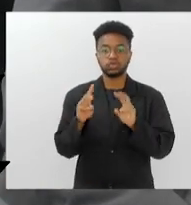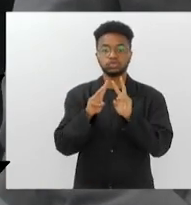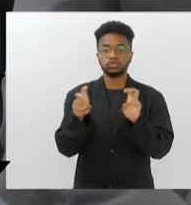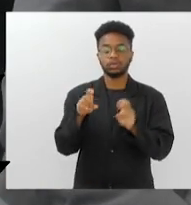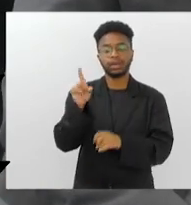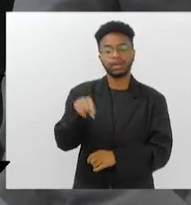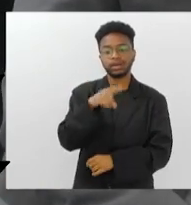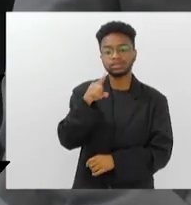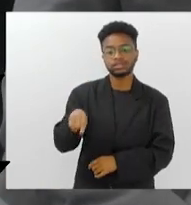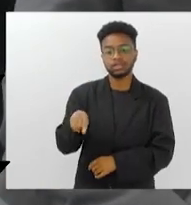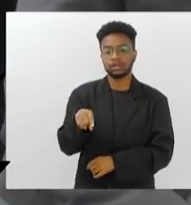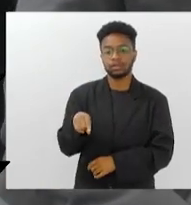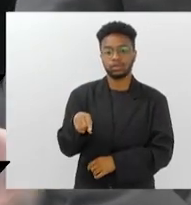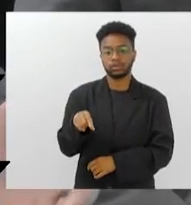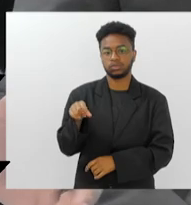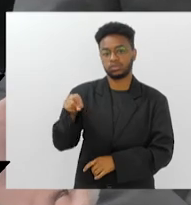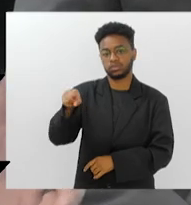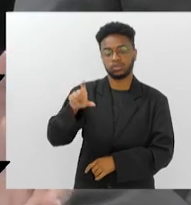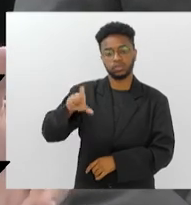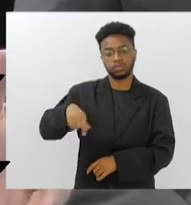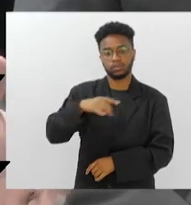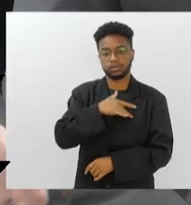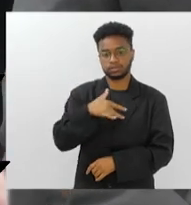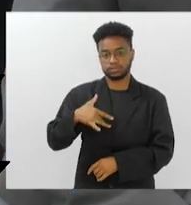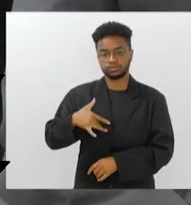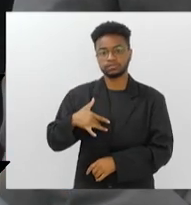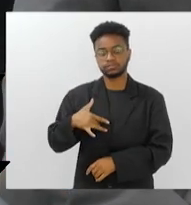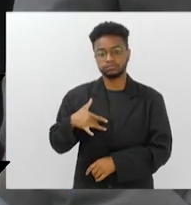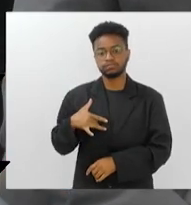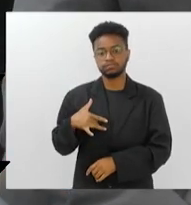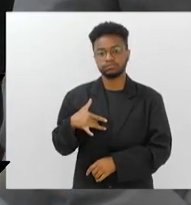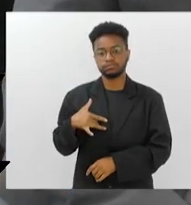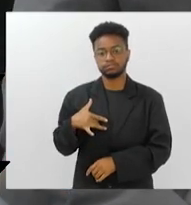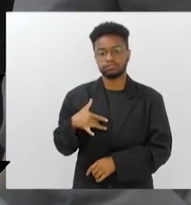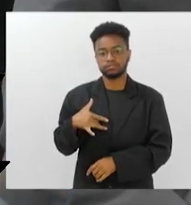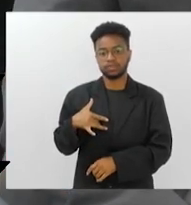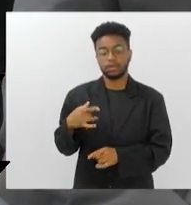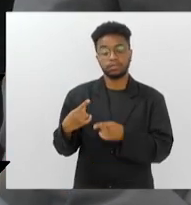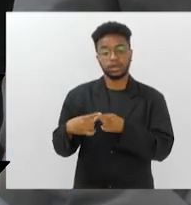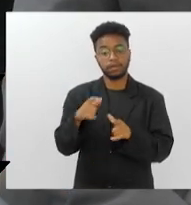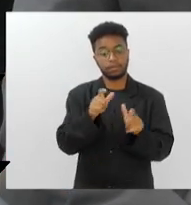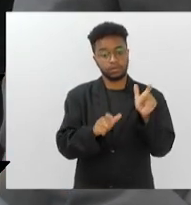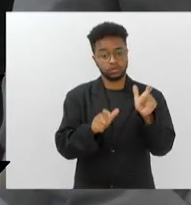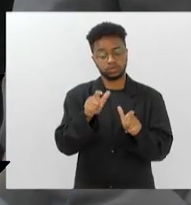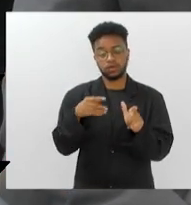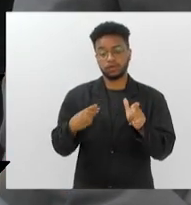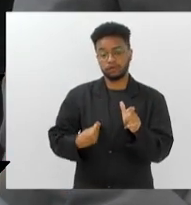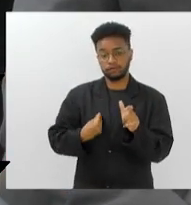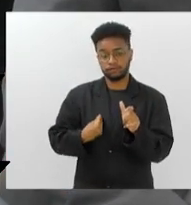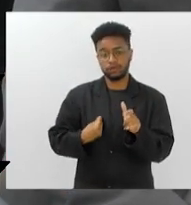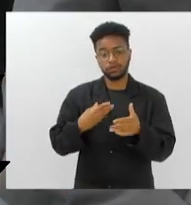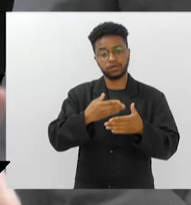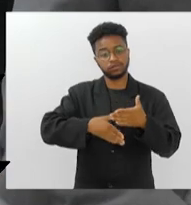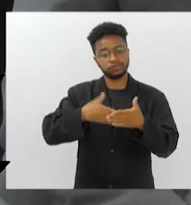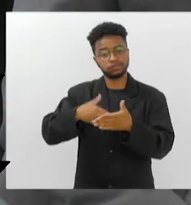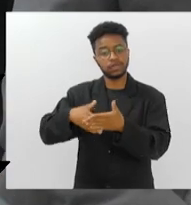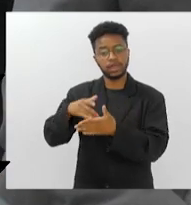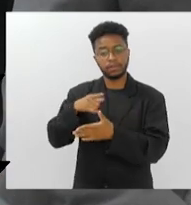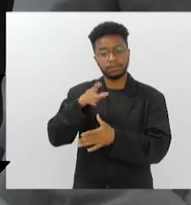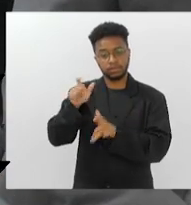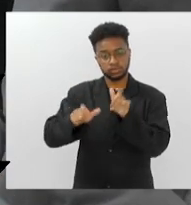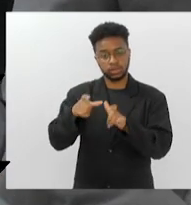unilateral eh e das pessoas que estão passando pela situação eh pessoas com